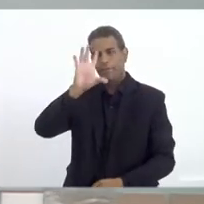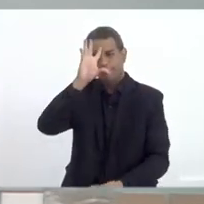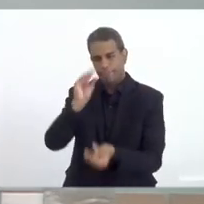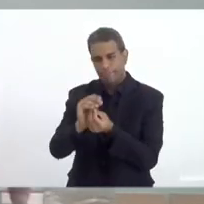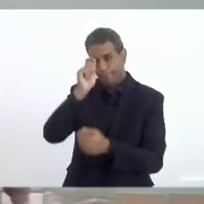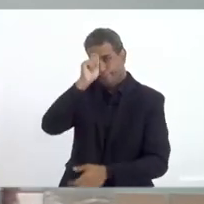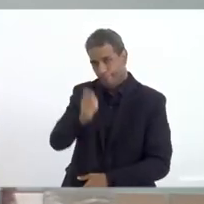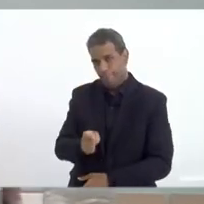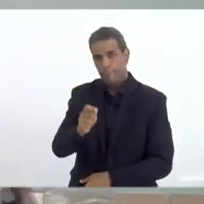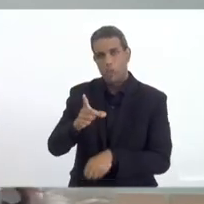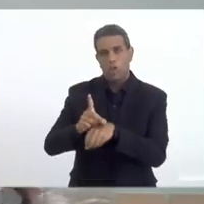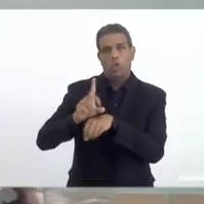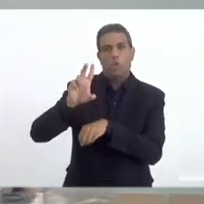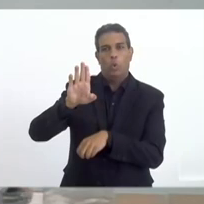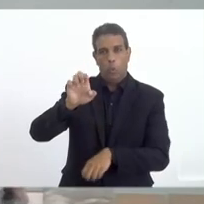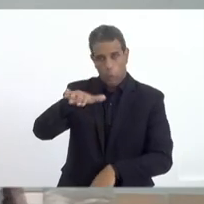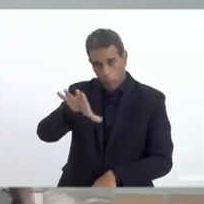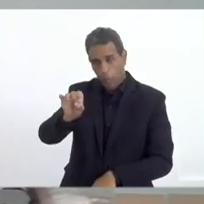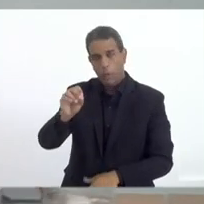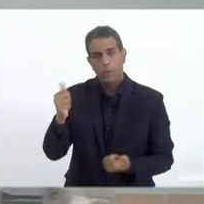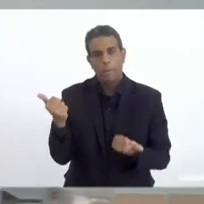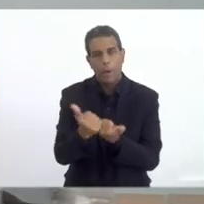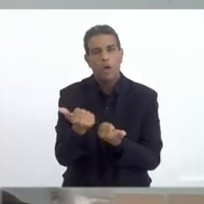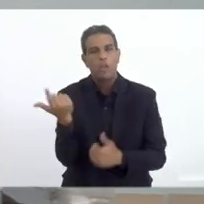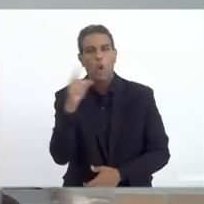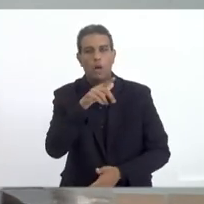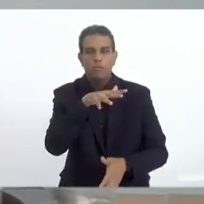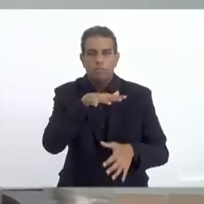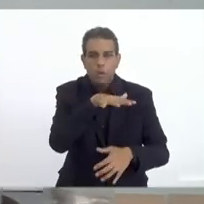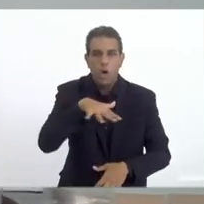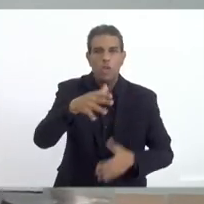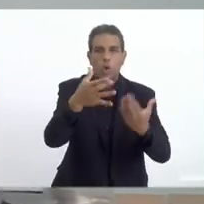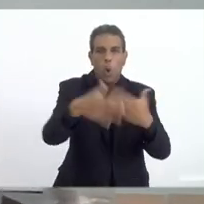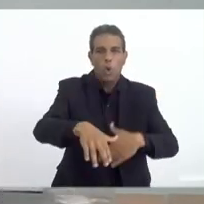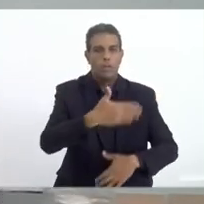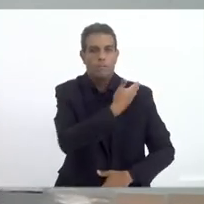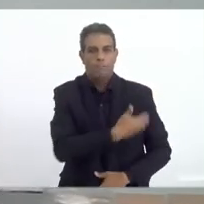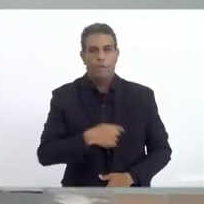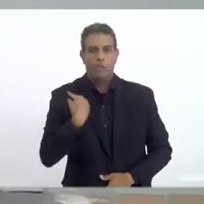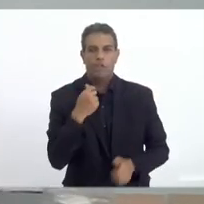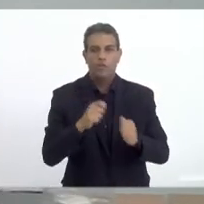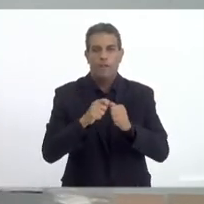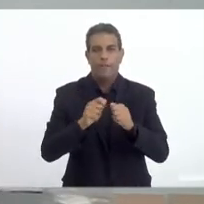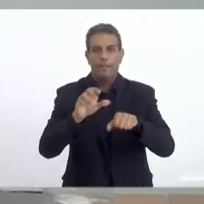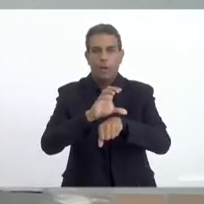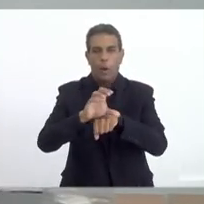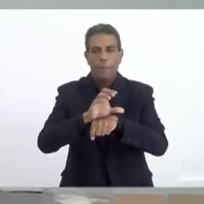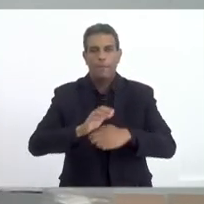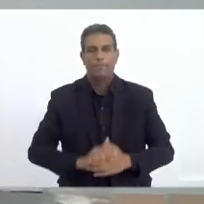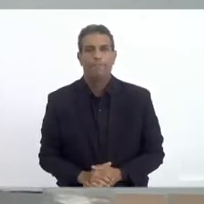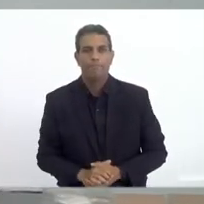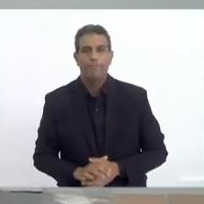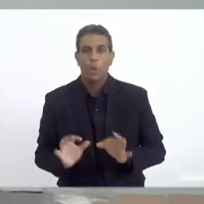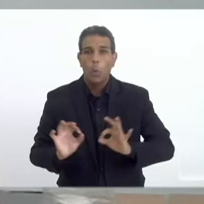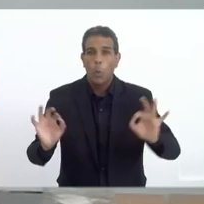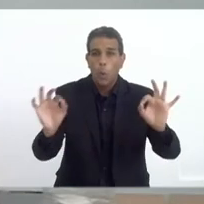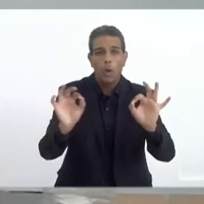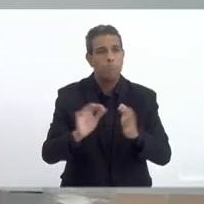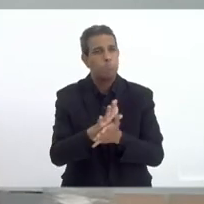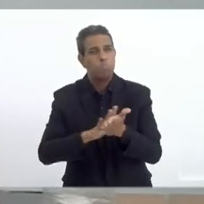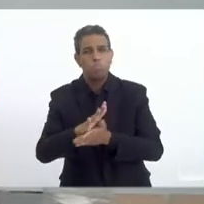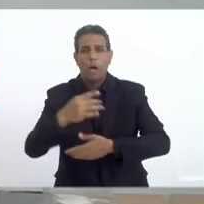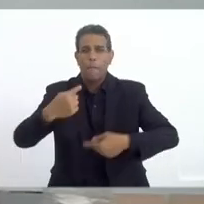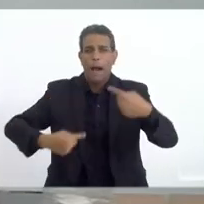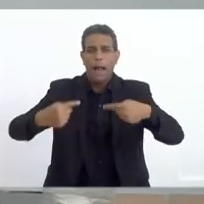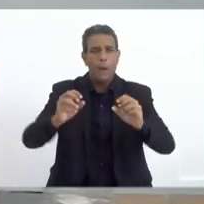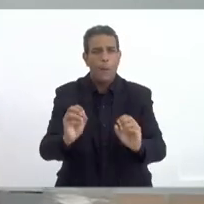reconhecimento público ao doutor Bruno também, que tem sido um grande parceiro do concurso público e do que a gente está fazendo aqui na comissão. Então, não havendo mais quem queira